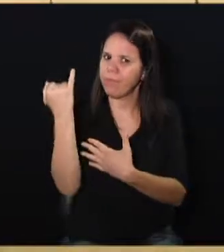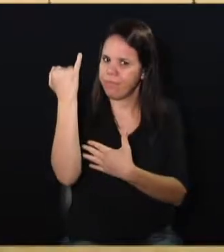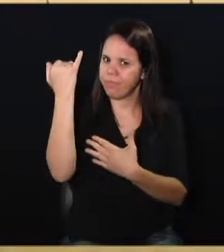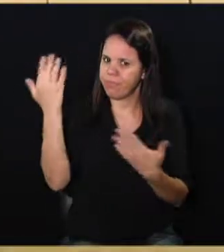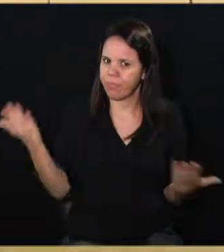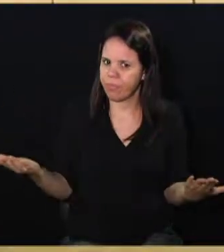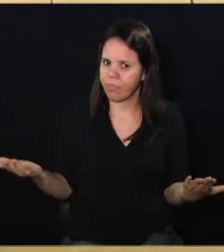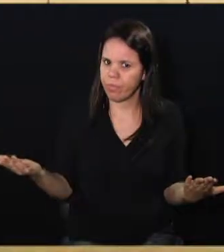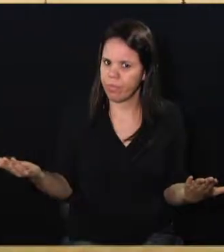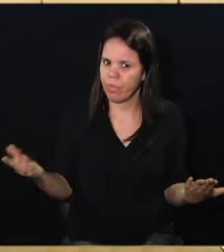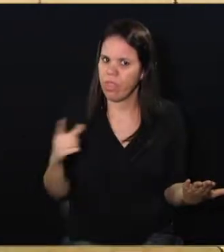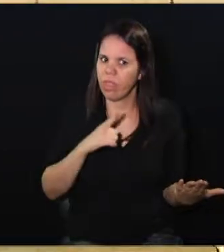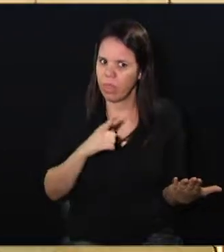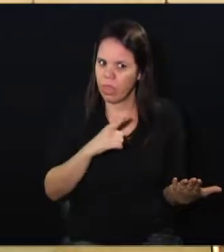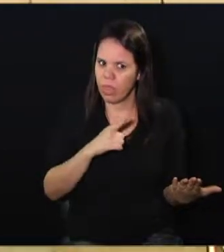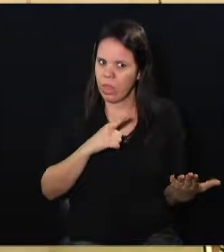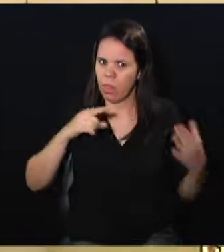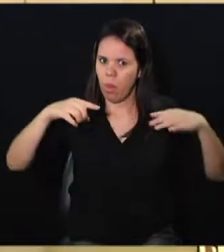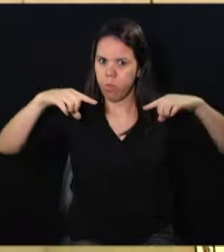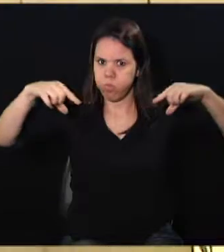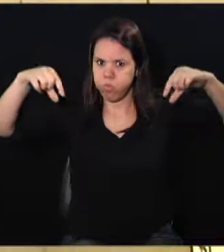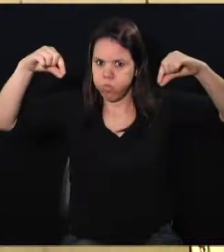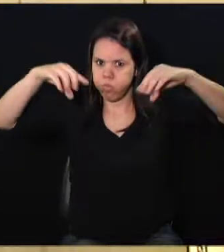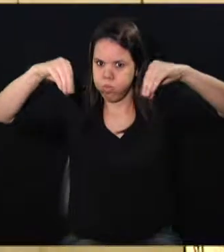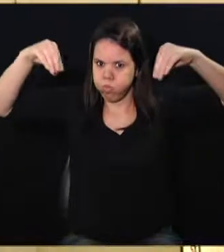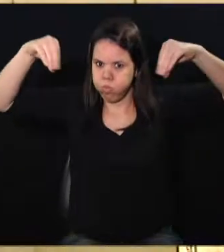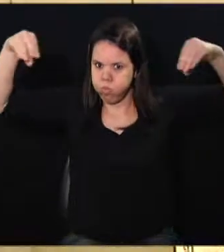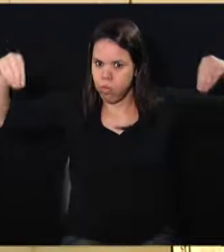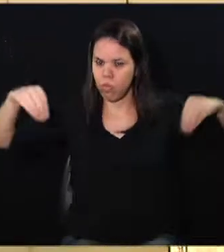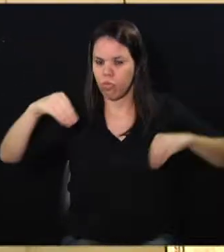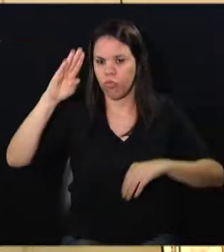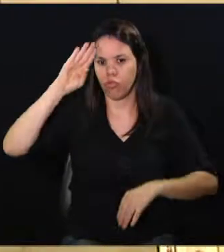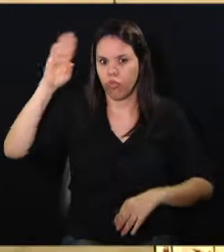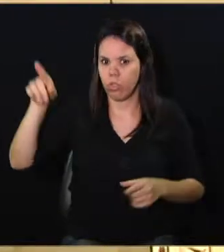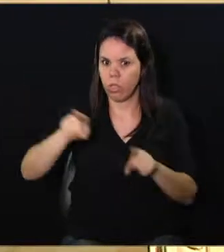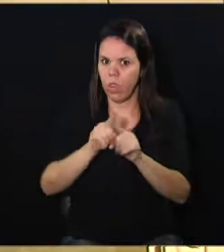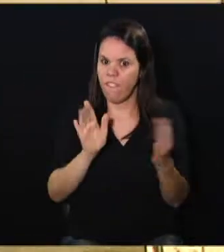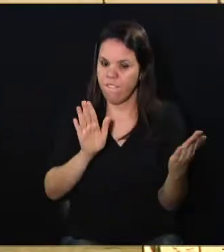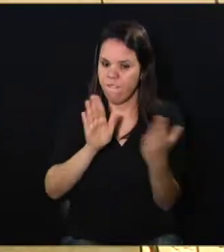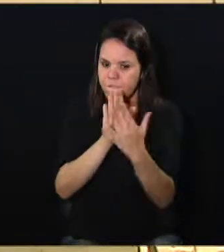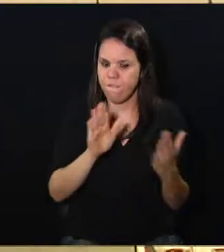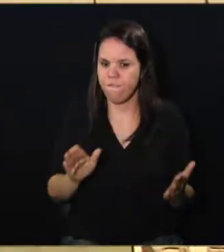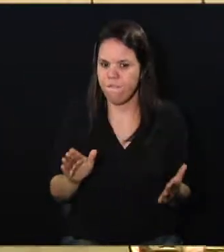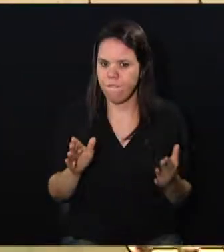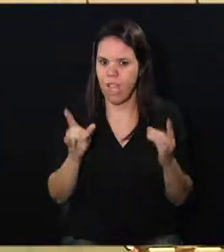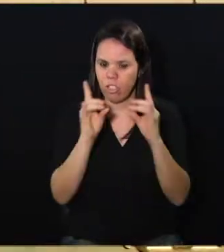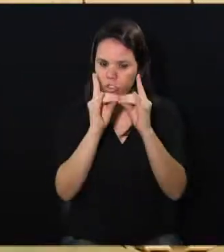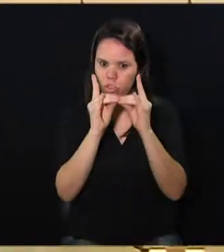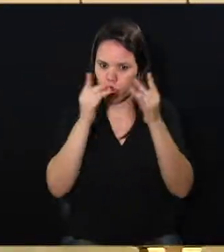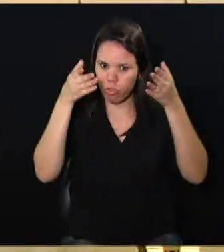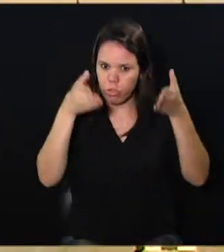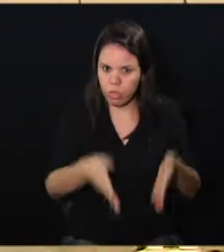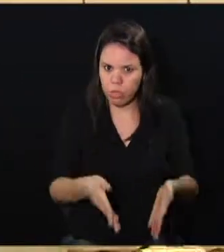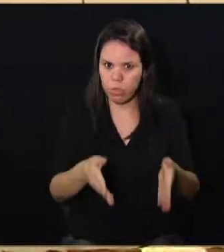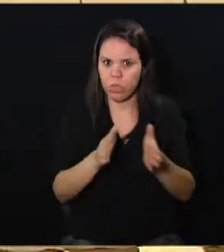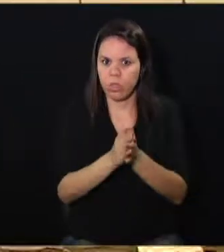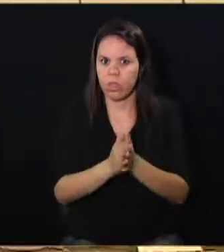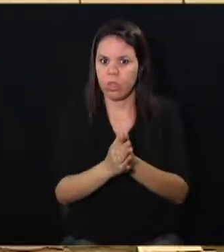No mausoléu do soldado constitucionalista, em frente ao cemitério da Saudade, estão